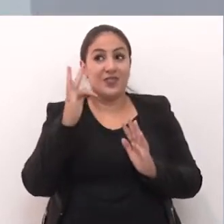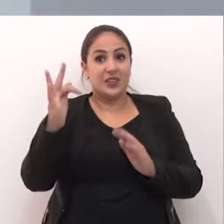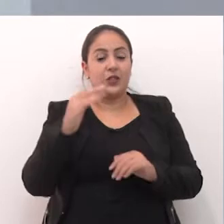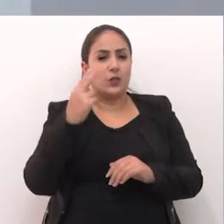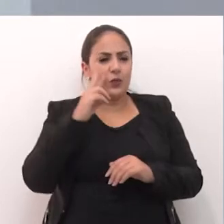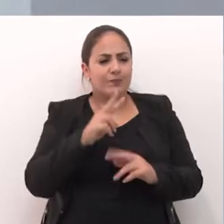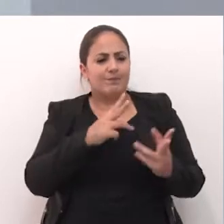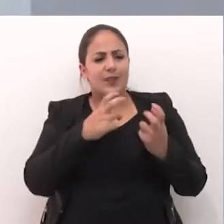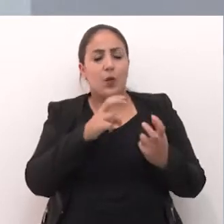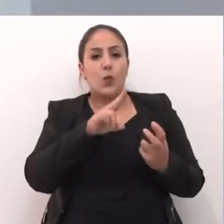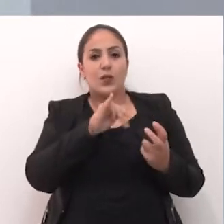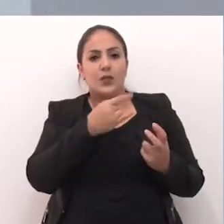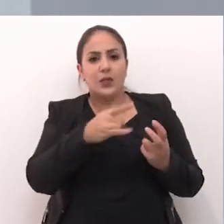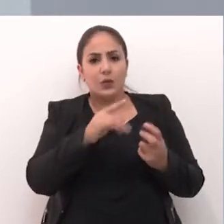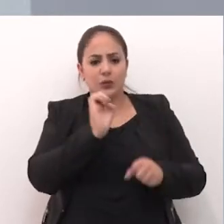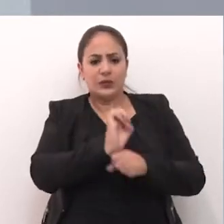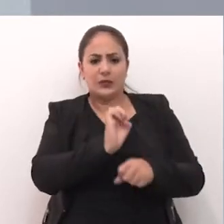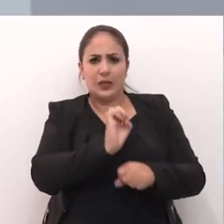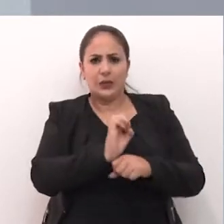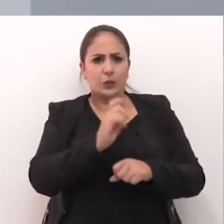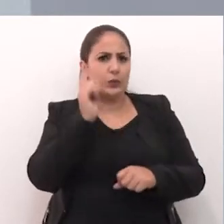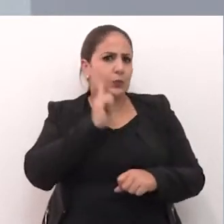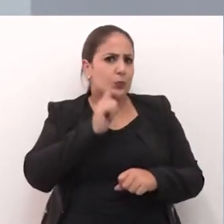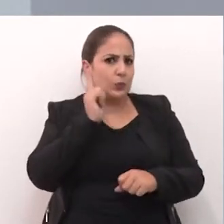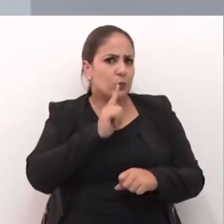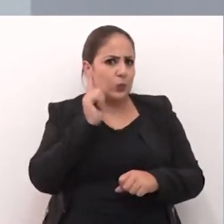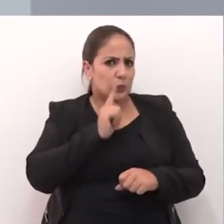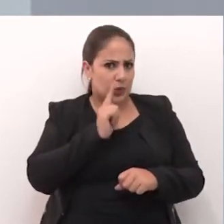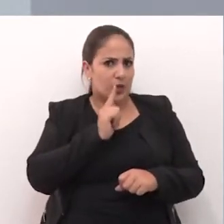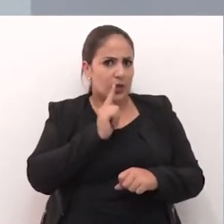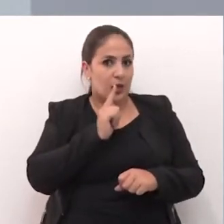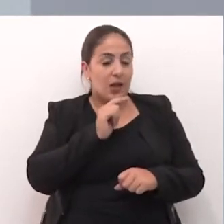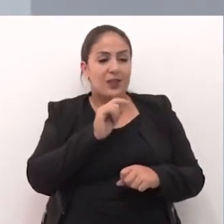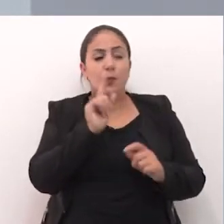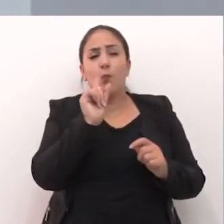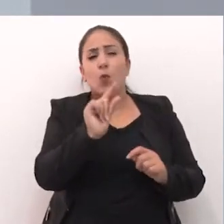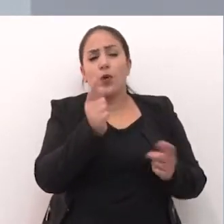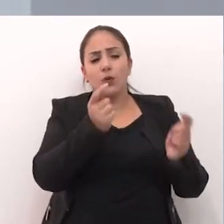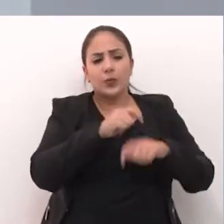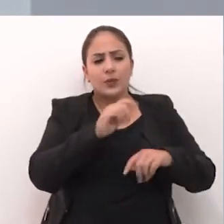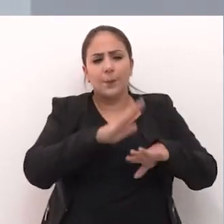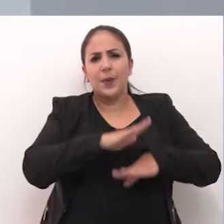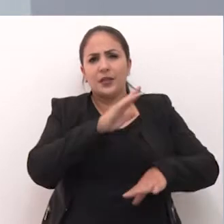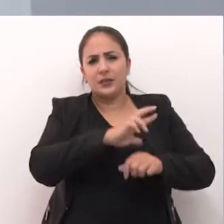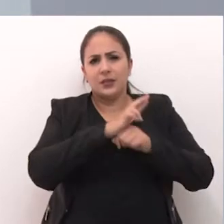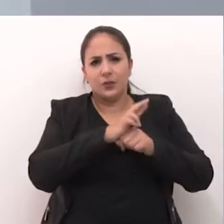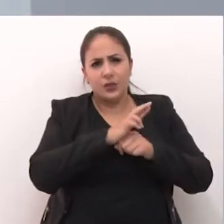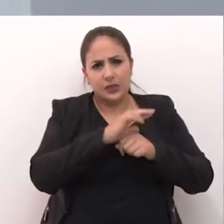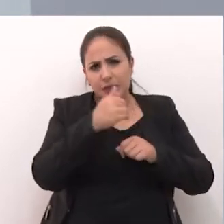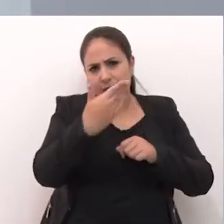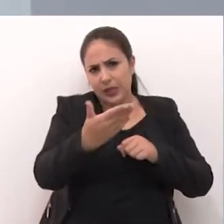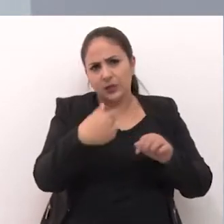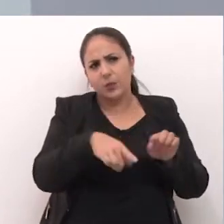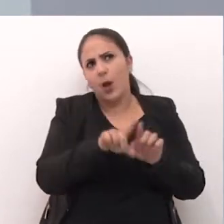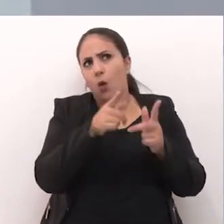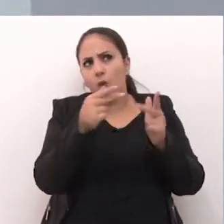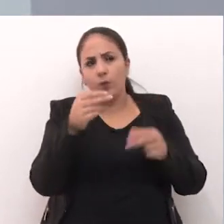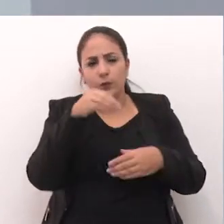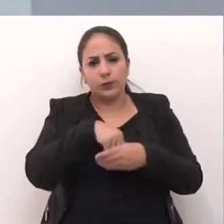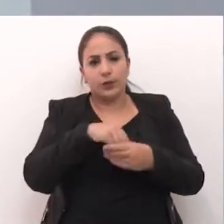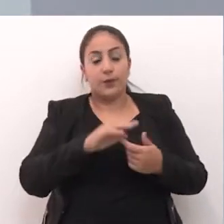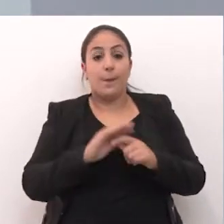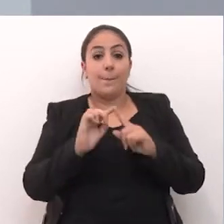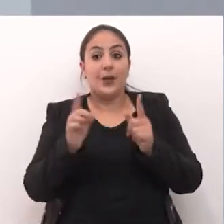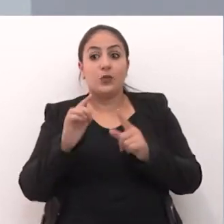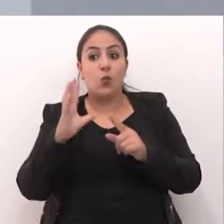veremos que a União nos Estados Unidos tem poucas competências, quase que tão somente relacionadas à segurança externa e algumas medidas de segurança interna.